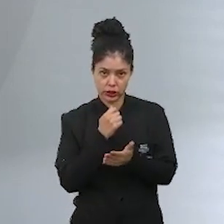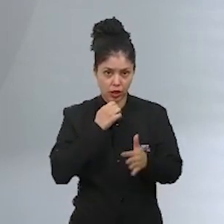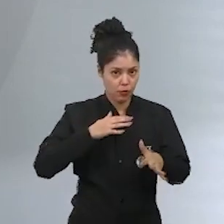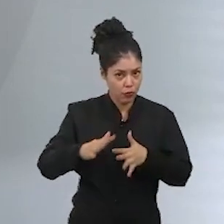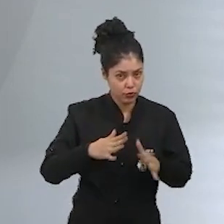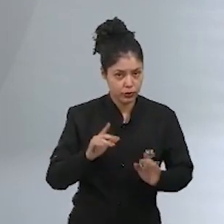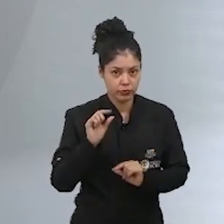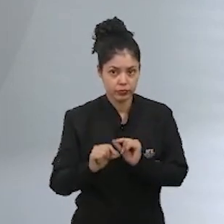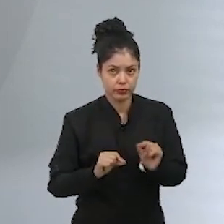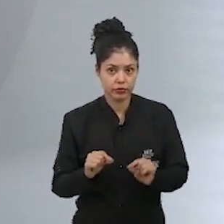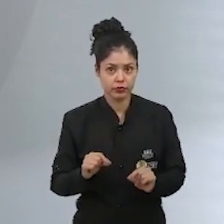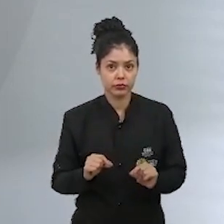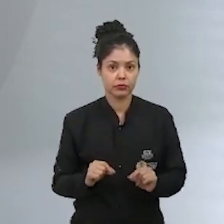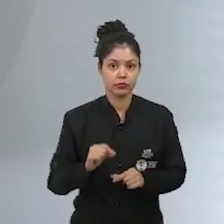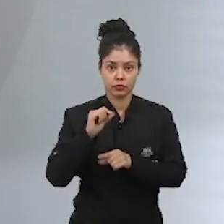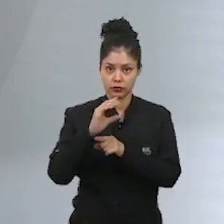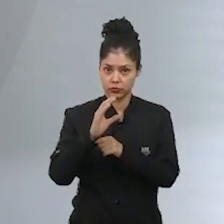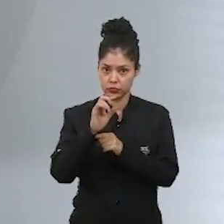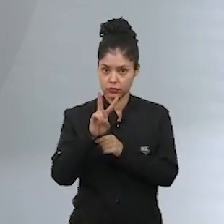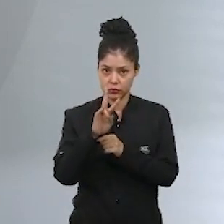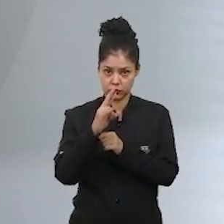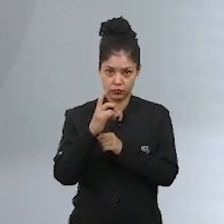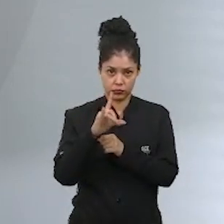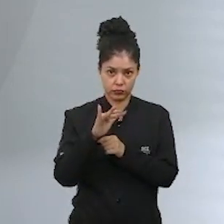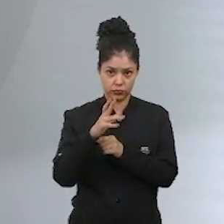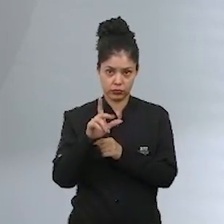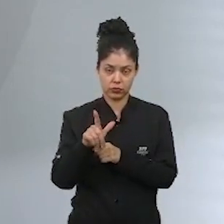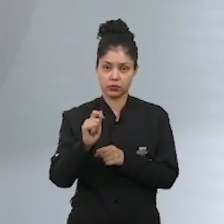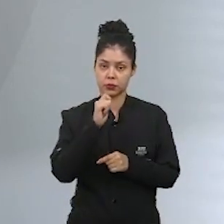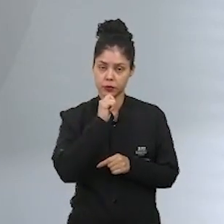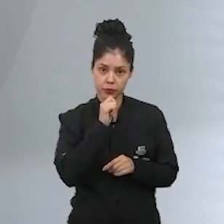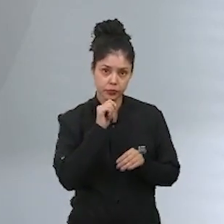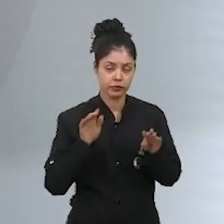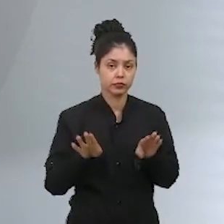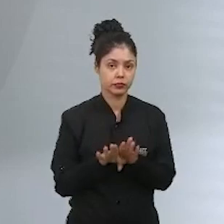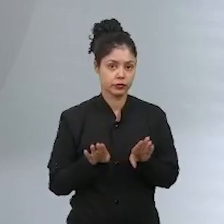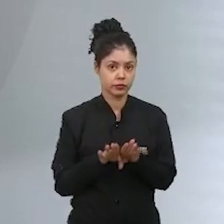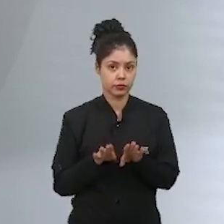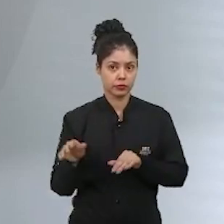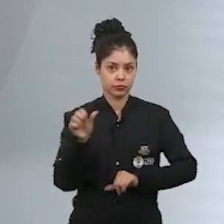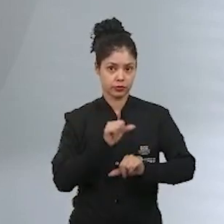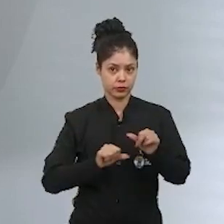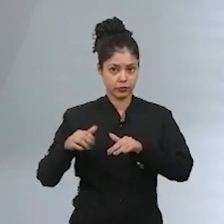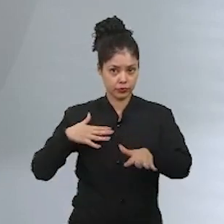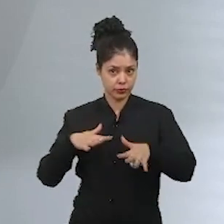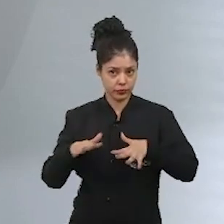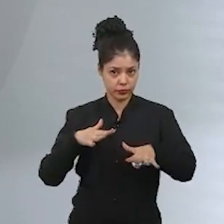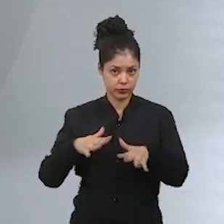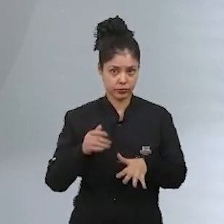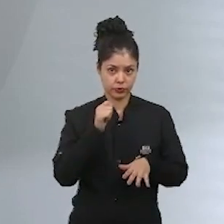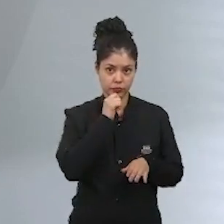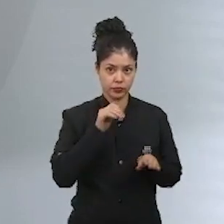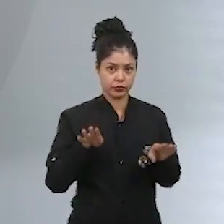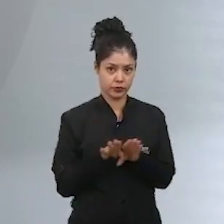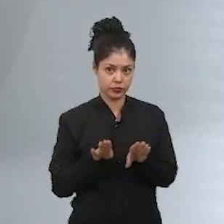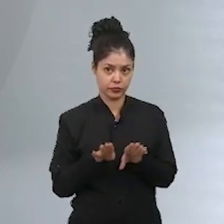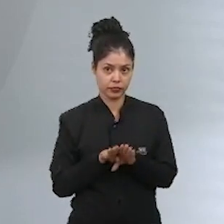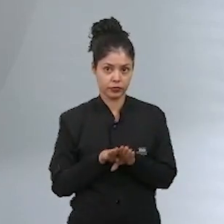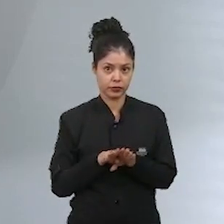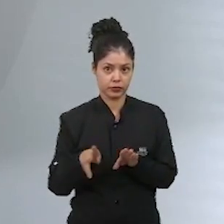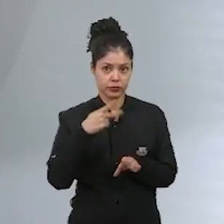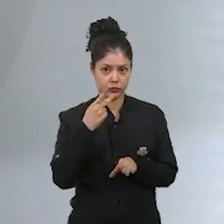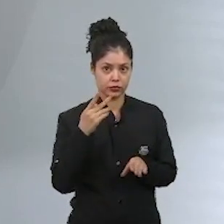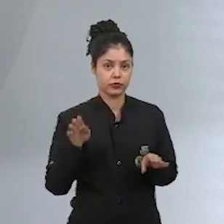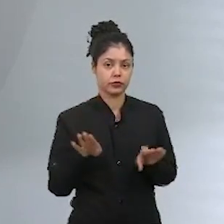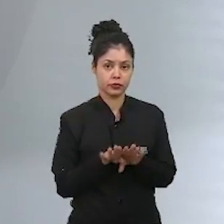movimento chamado de movimento de convecção. Esse movimento de convecção é um movimento circular. A física fala muito sobre isso